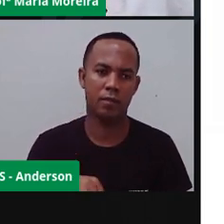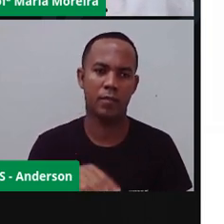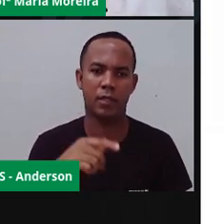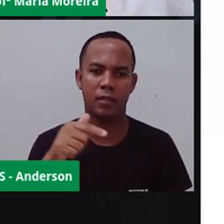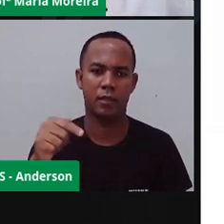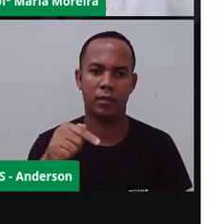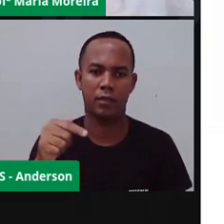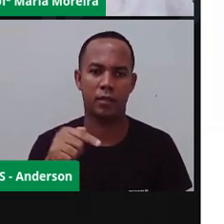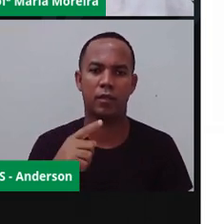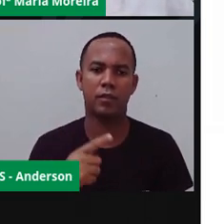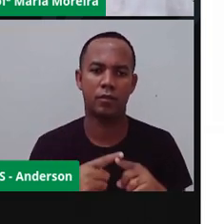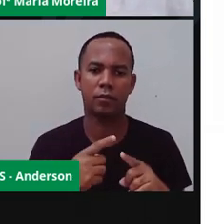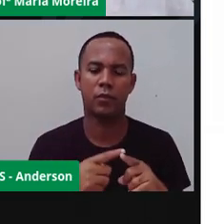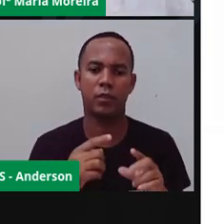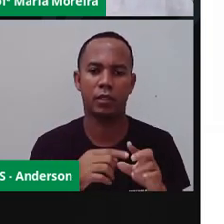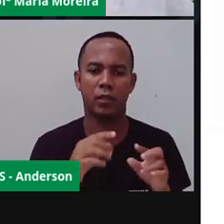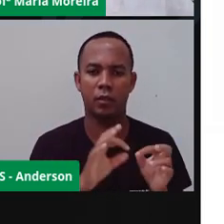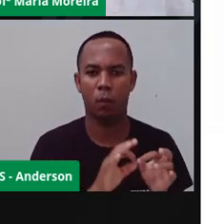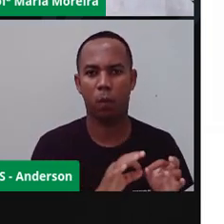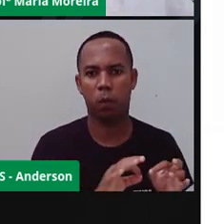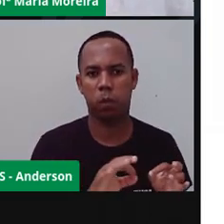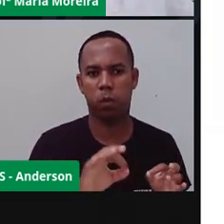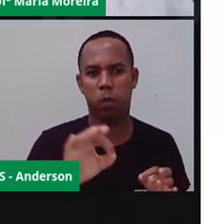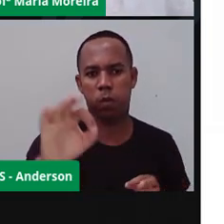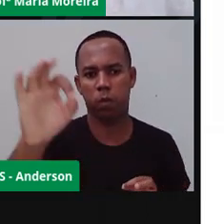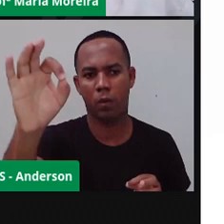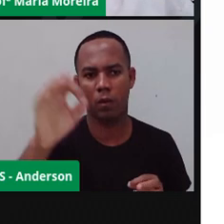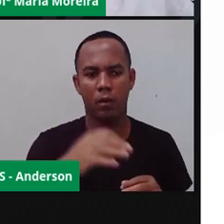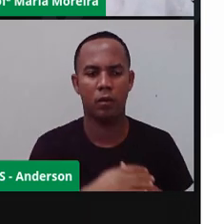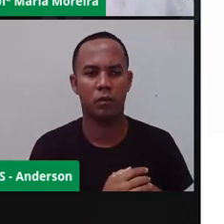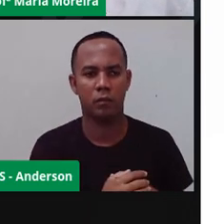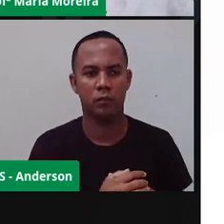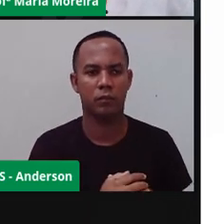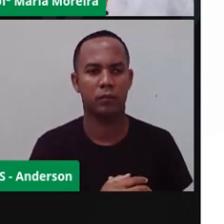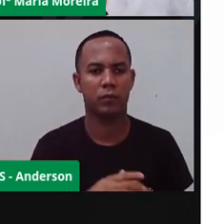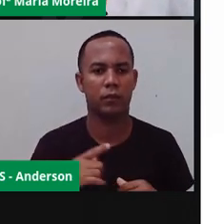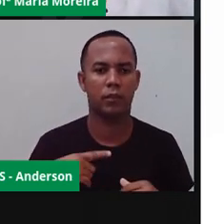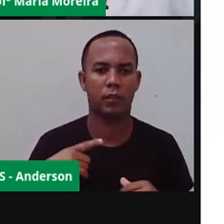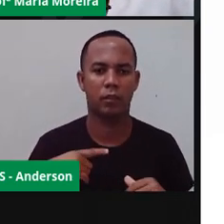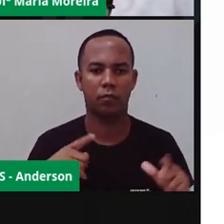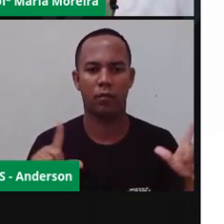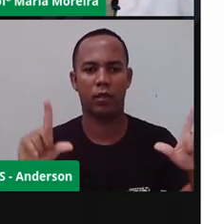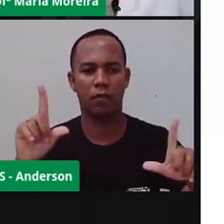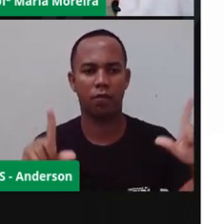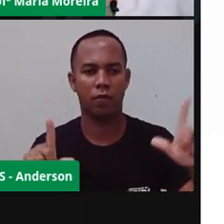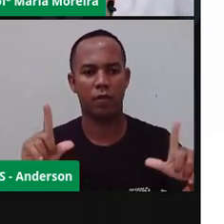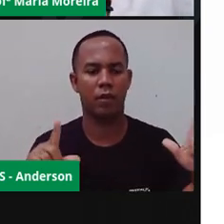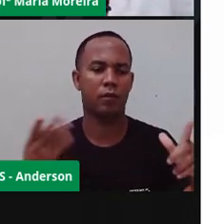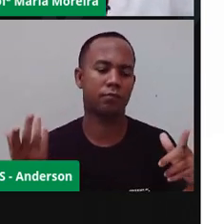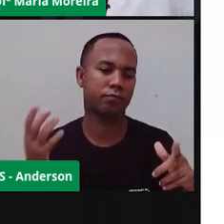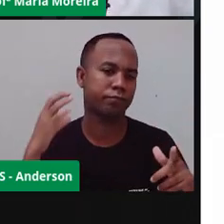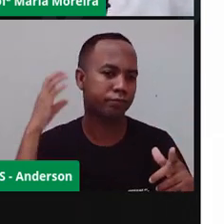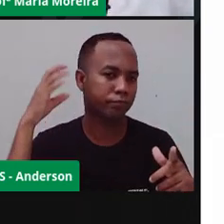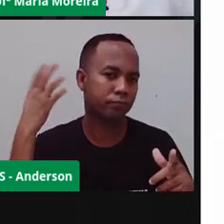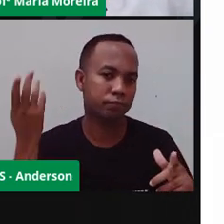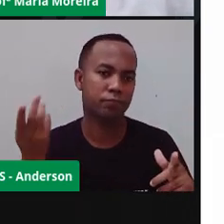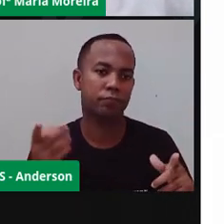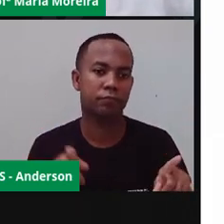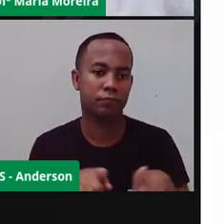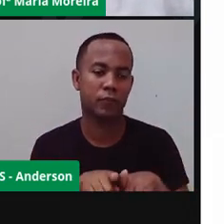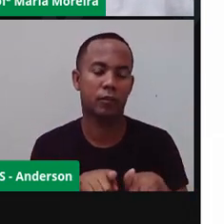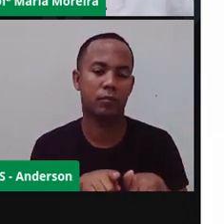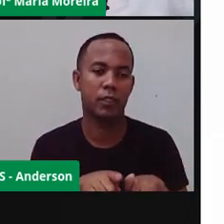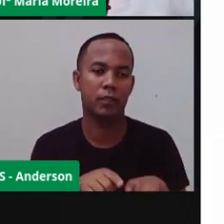as filas são o quê? Quilométricas, né? E aí passa na TV, tá na rádio. Então isso é uma sátira. Não